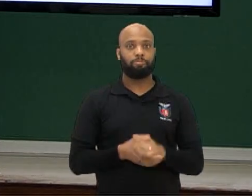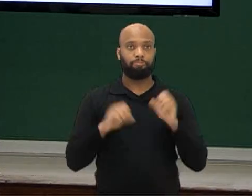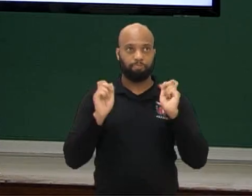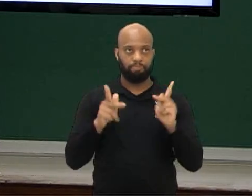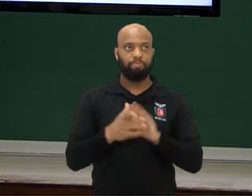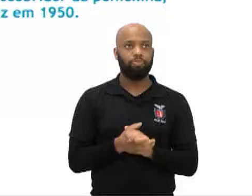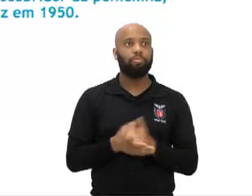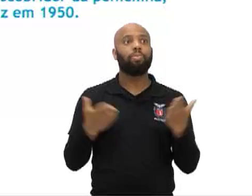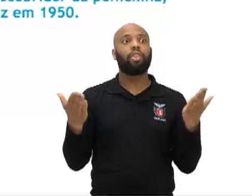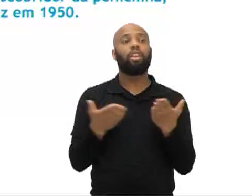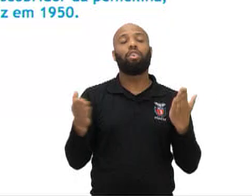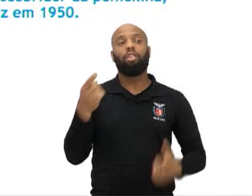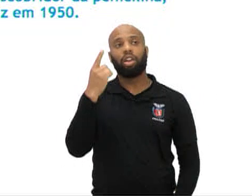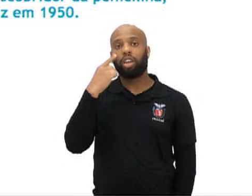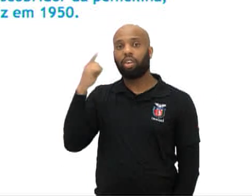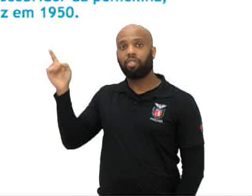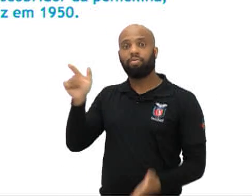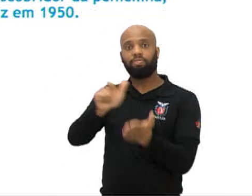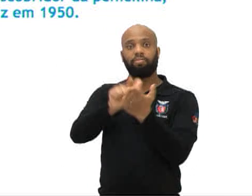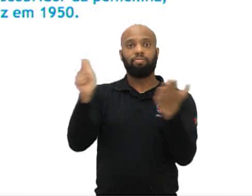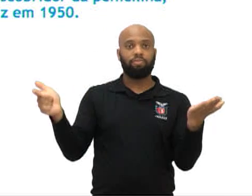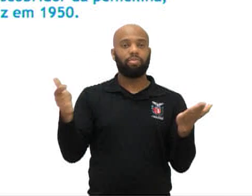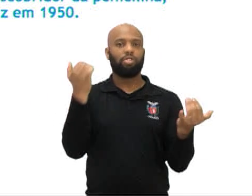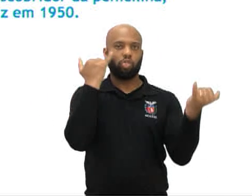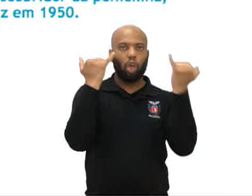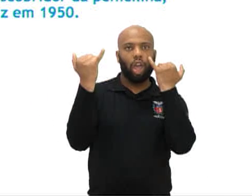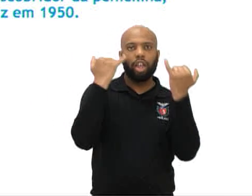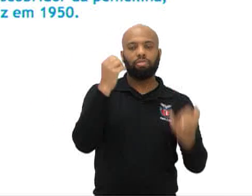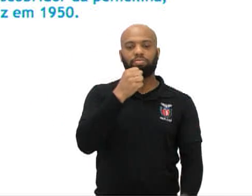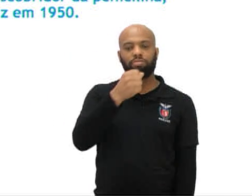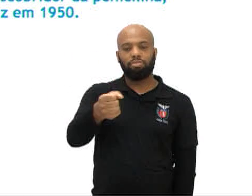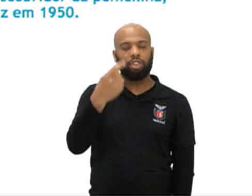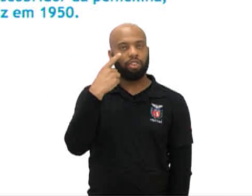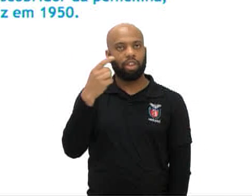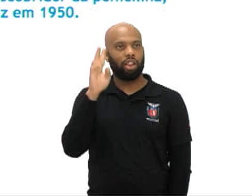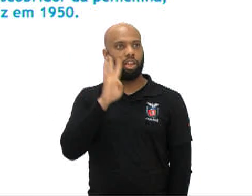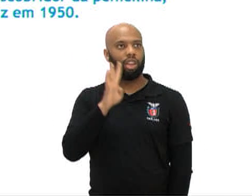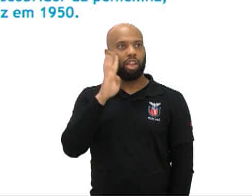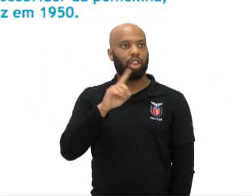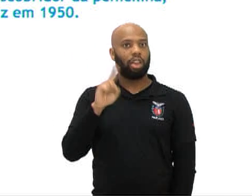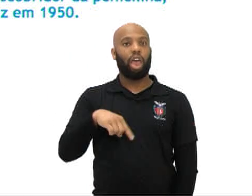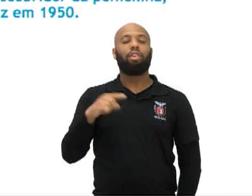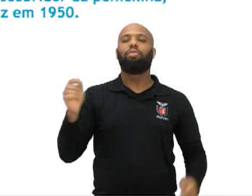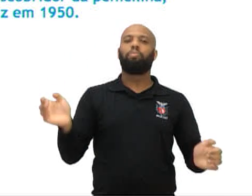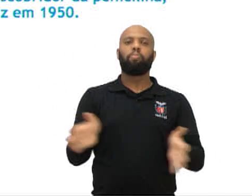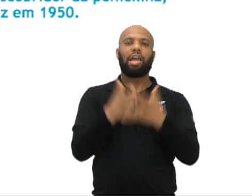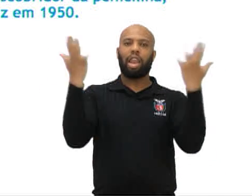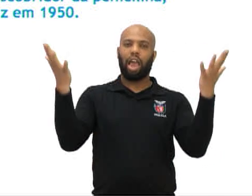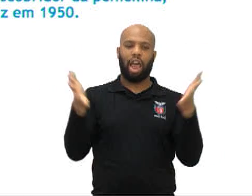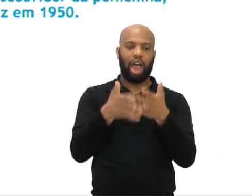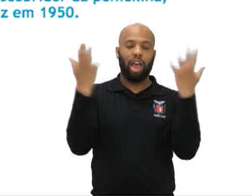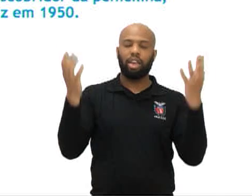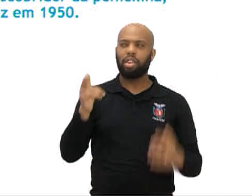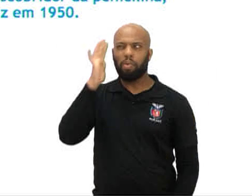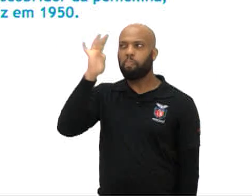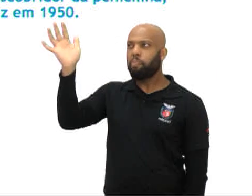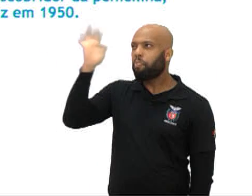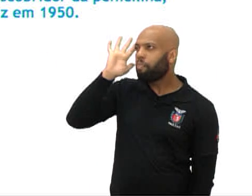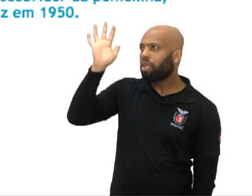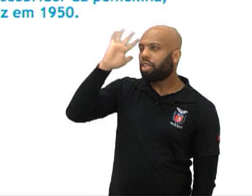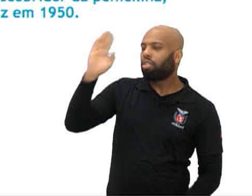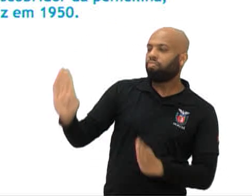bem. Agora, olha essa reportagem que eu trouxe para vocês, que bacana. É um milagre. Imagine uma descoberta